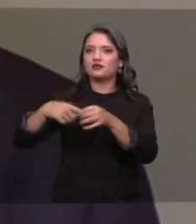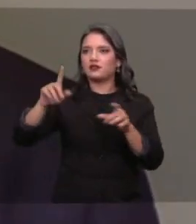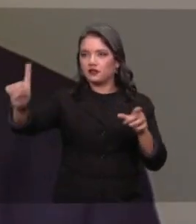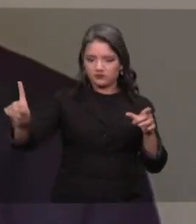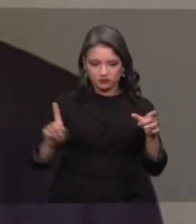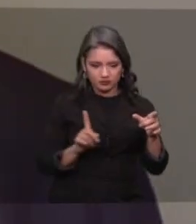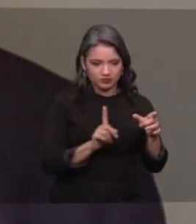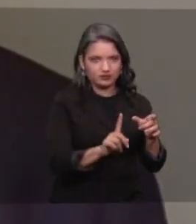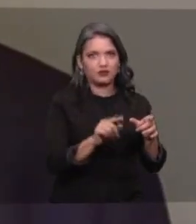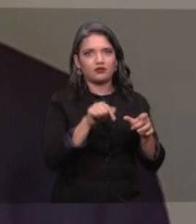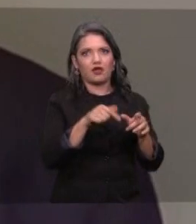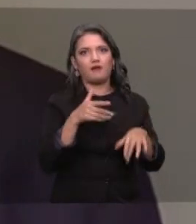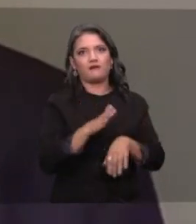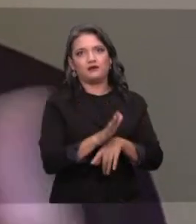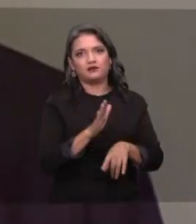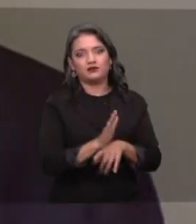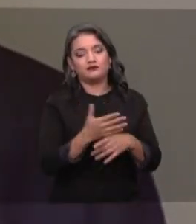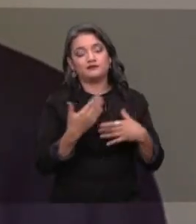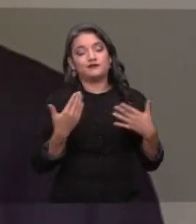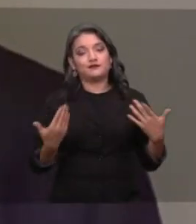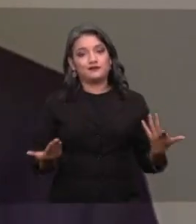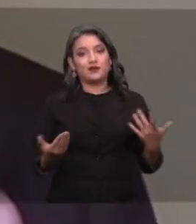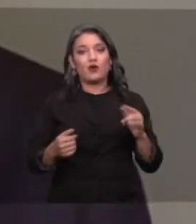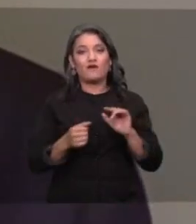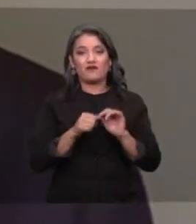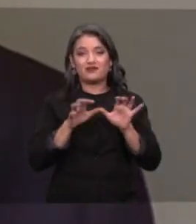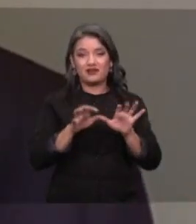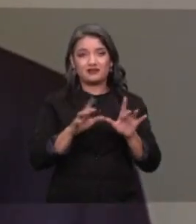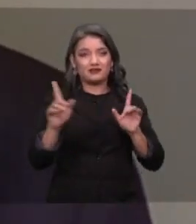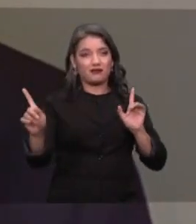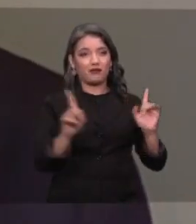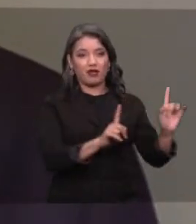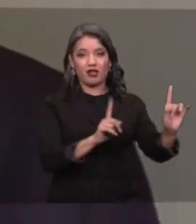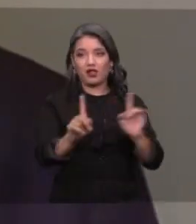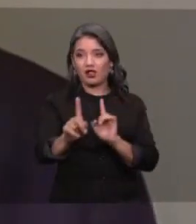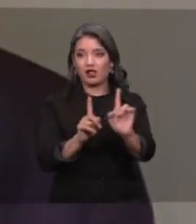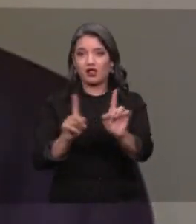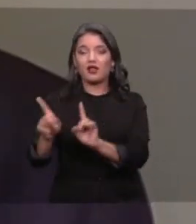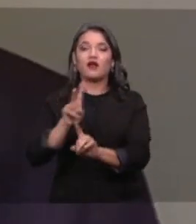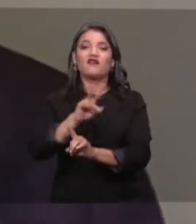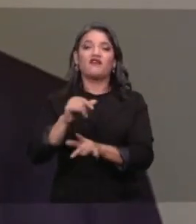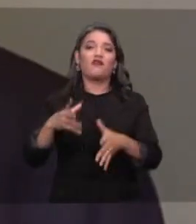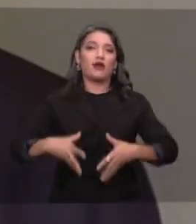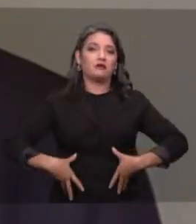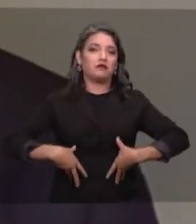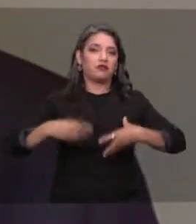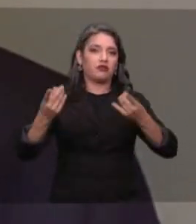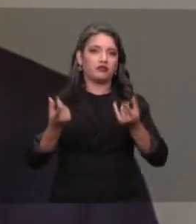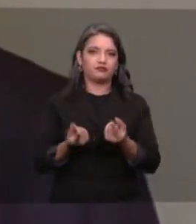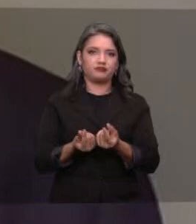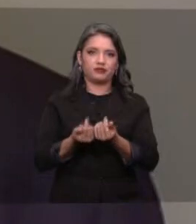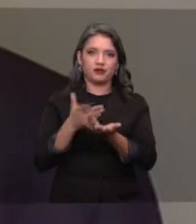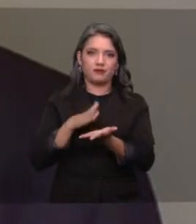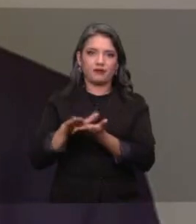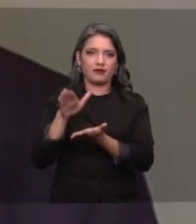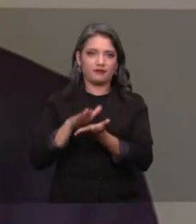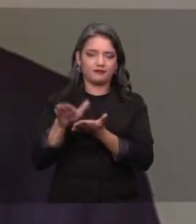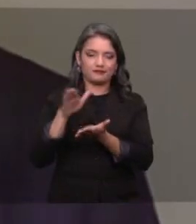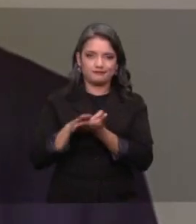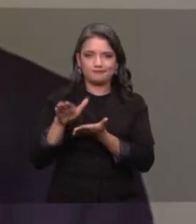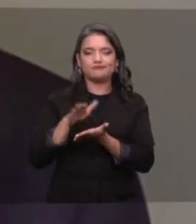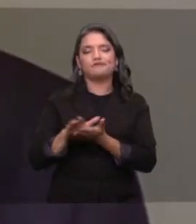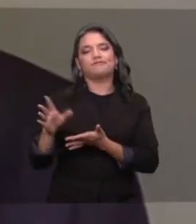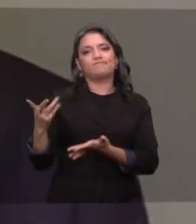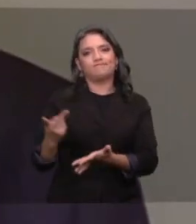comarca distinta. Logo, a adoção de tal regramento acarretará ônus ao já minguado orçamento